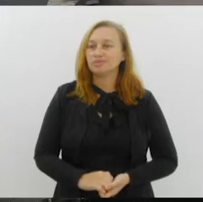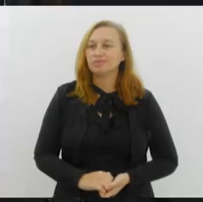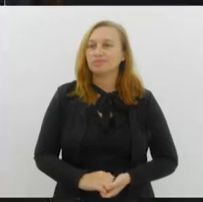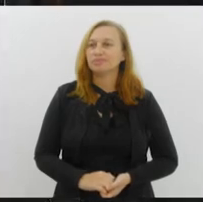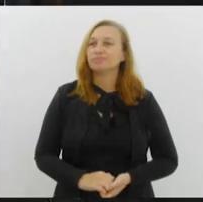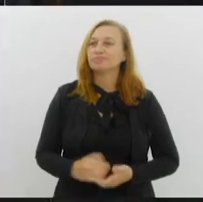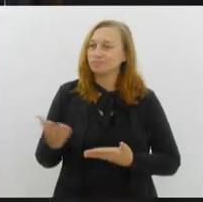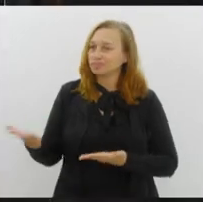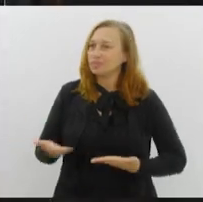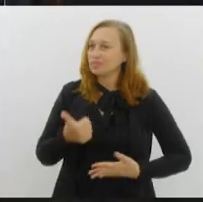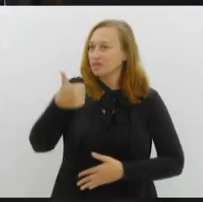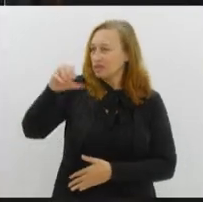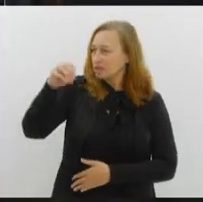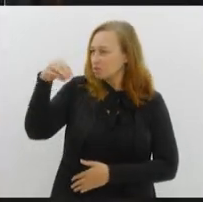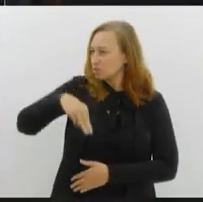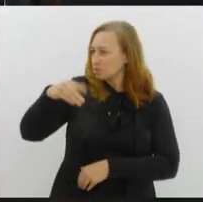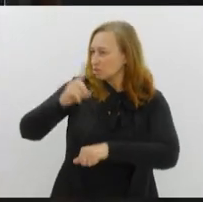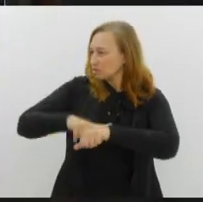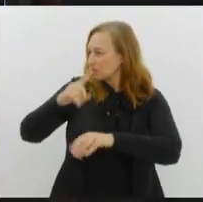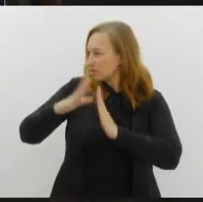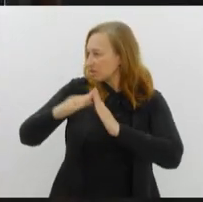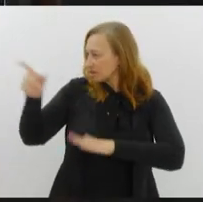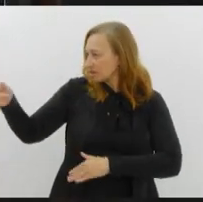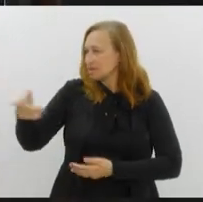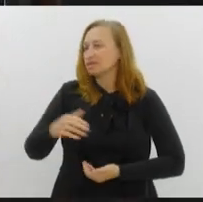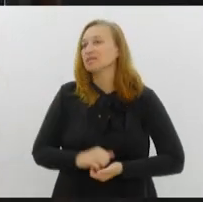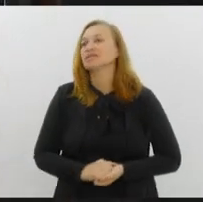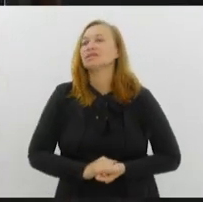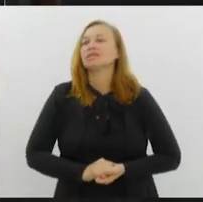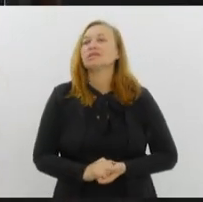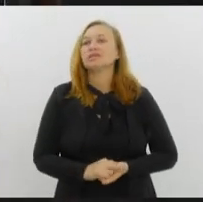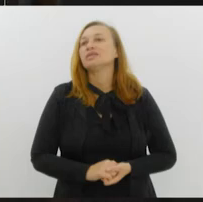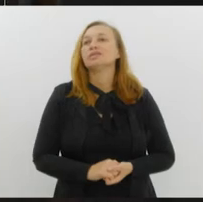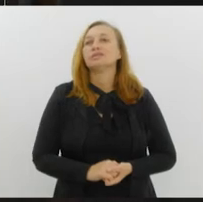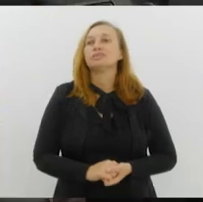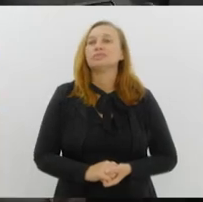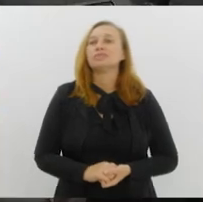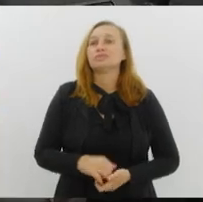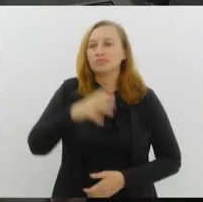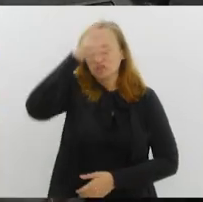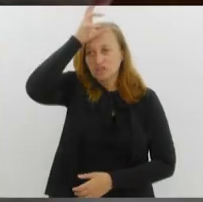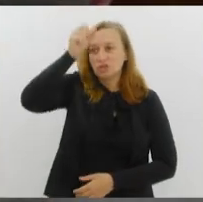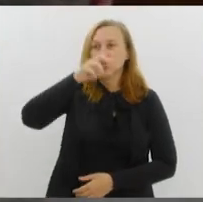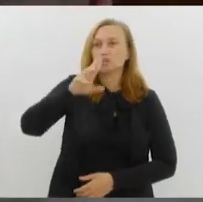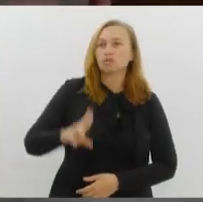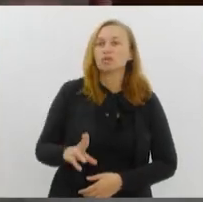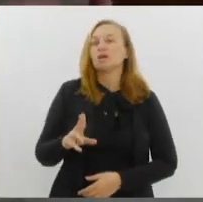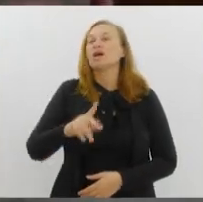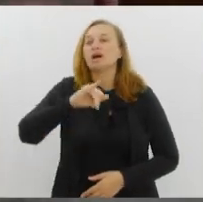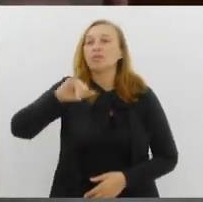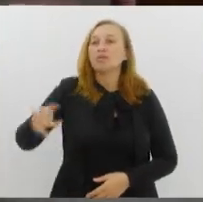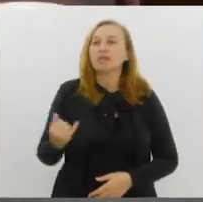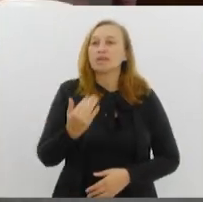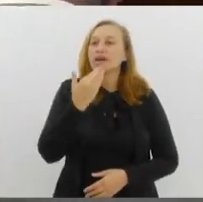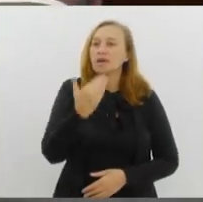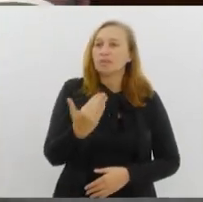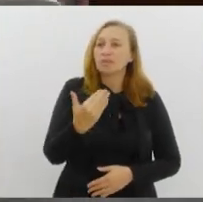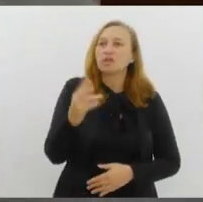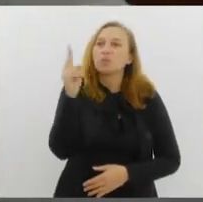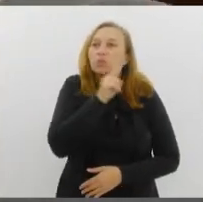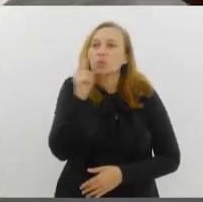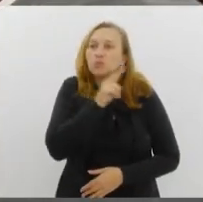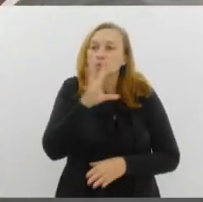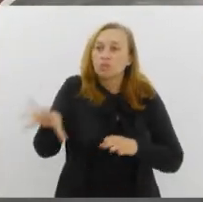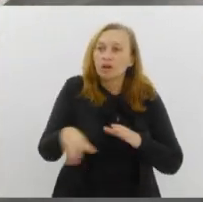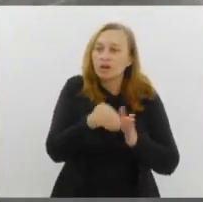Vossa Excelência dispõe de 10 minutos no tempo regimental. Aproveitar aqui para encerrar, queria pedir uma urgência para